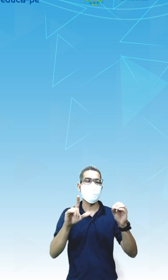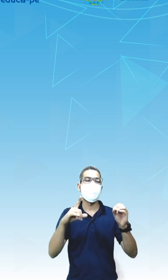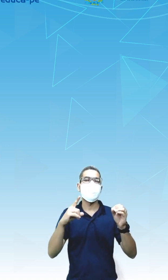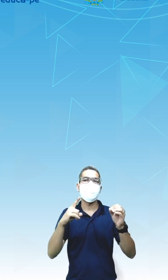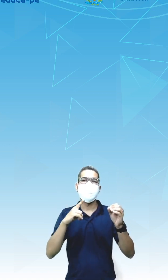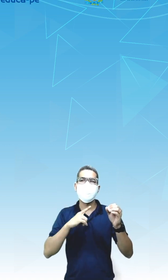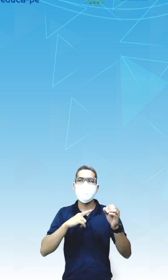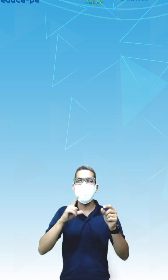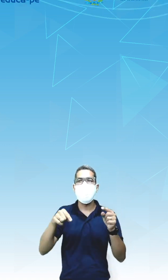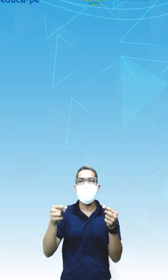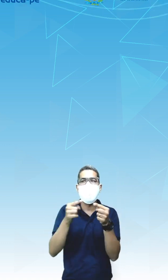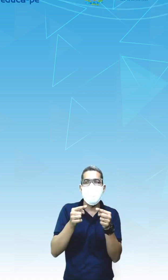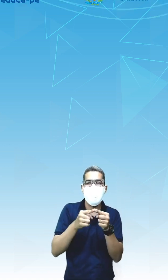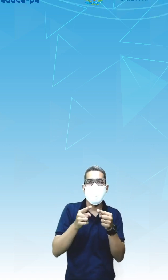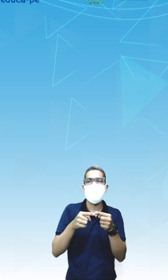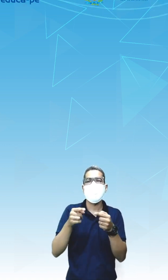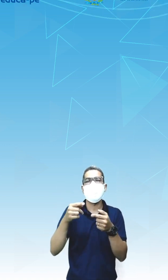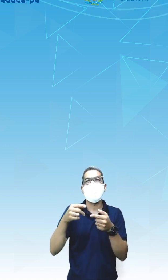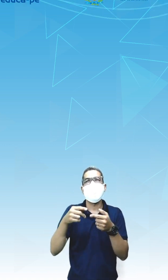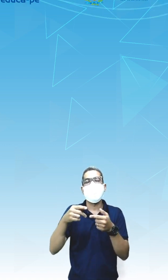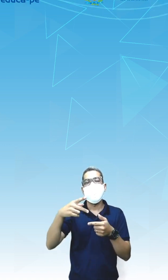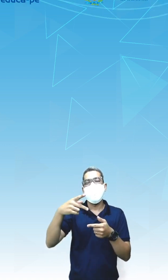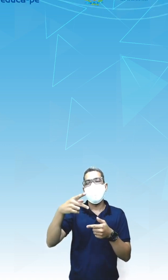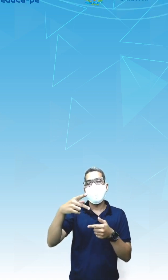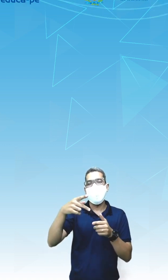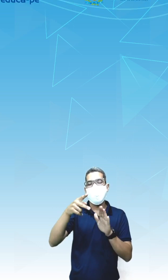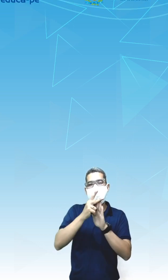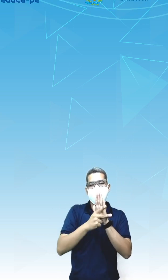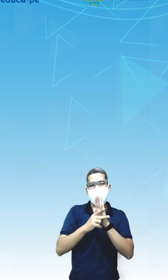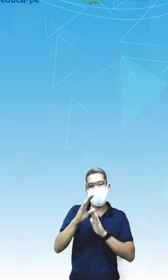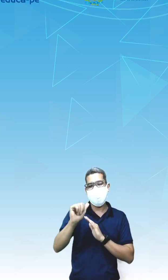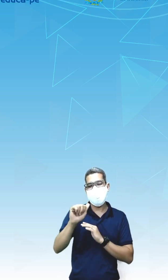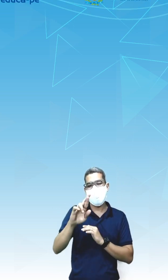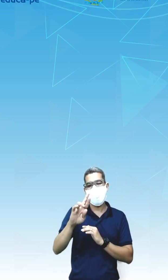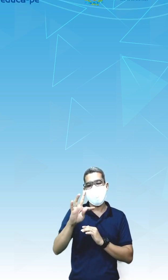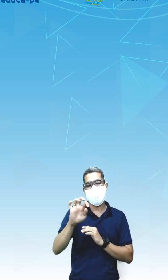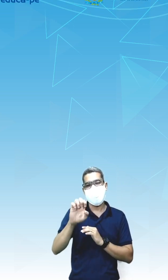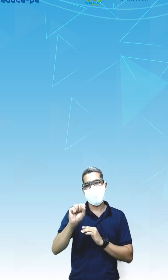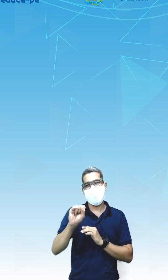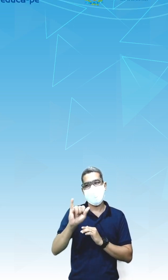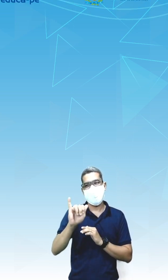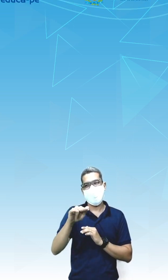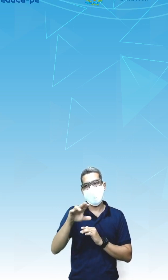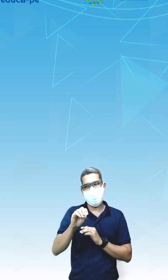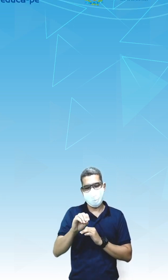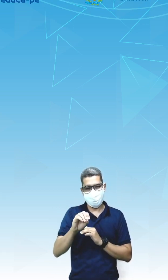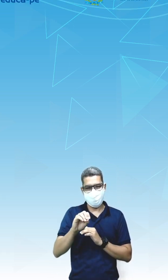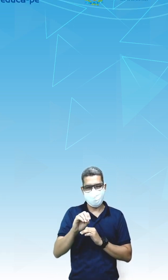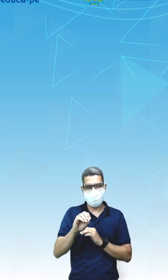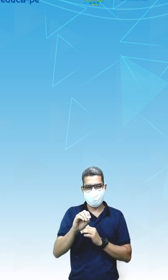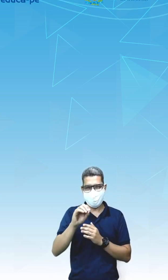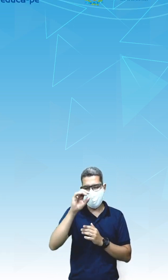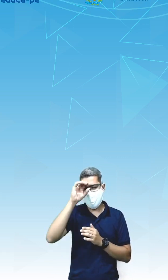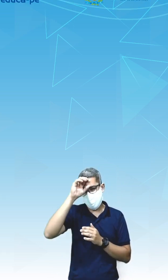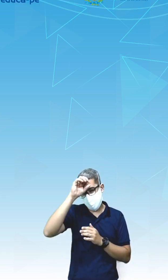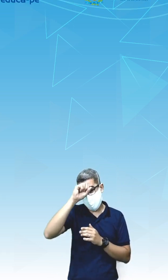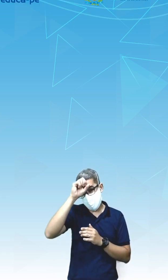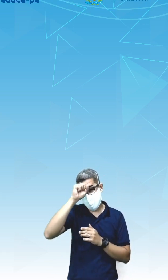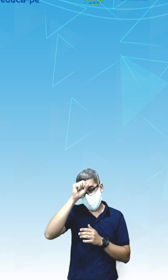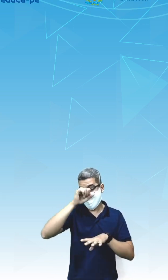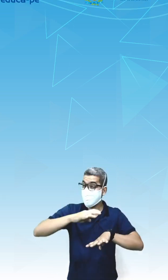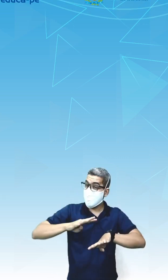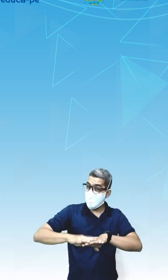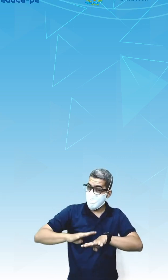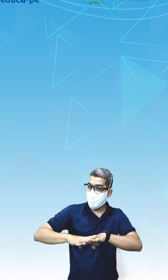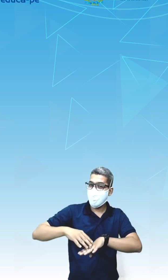plano cartesiano. Eita, meus cotoquinhos de gente, sabe o que é isso? Bom, bora aprender que a professora ainda de matemática